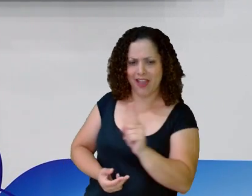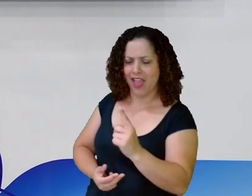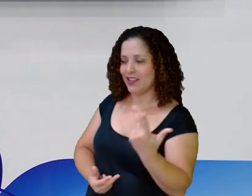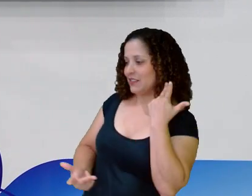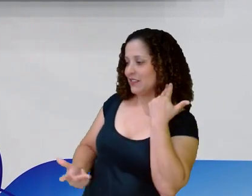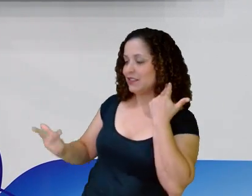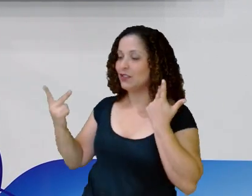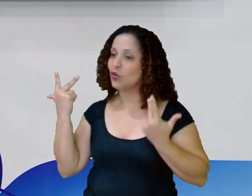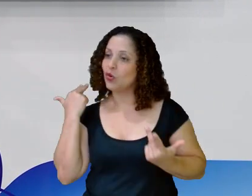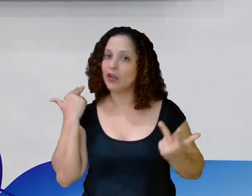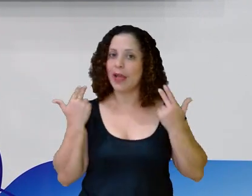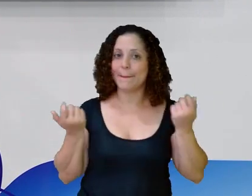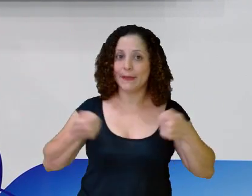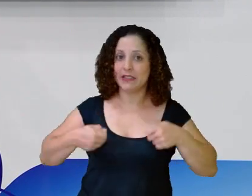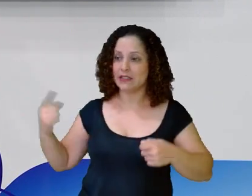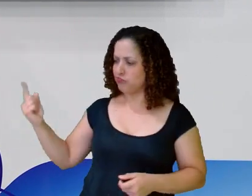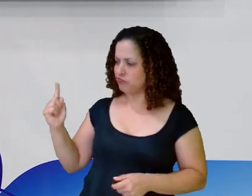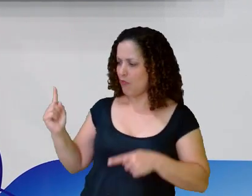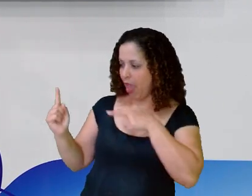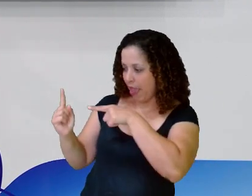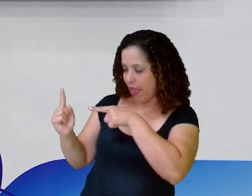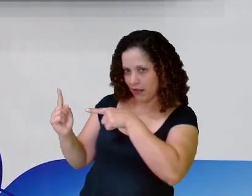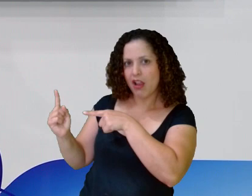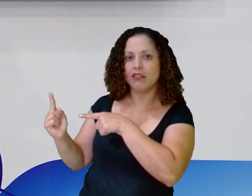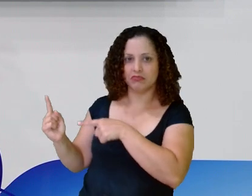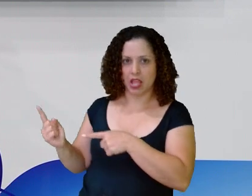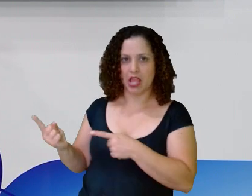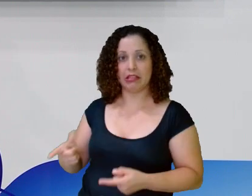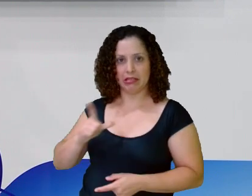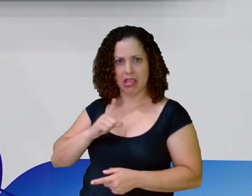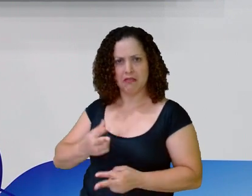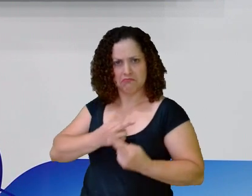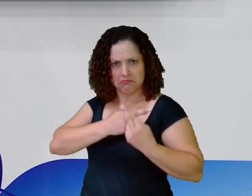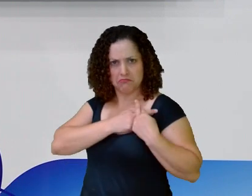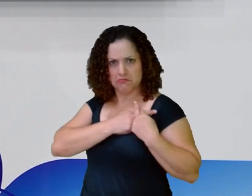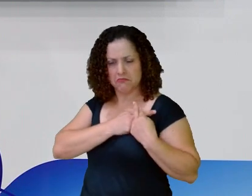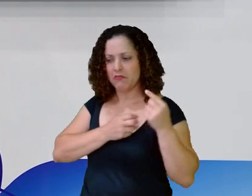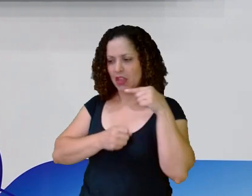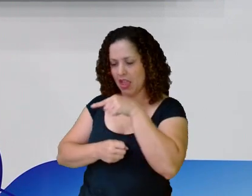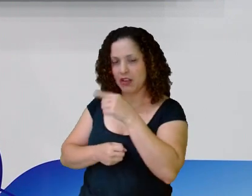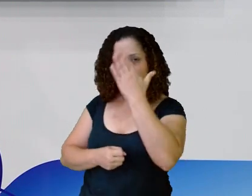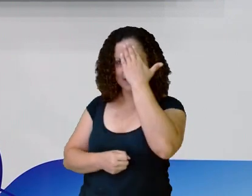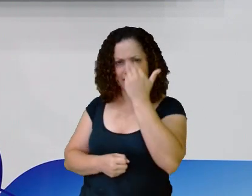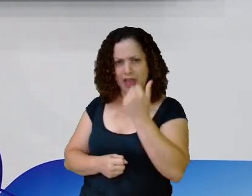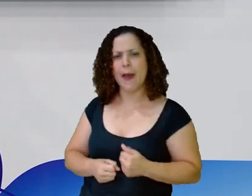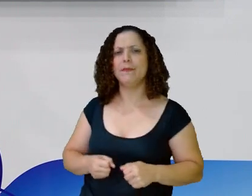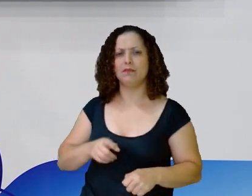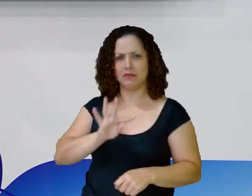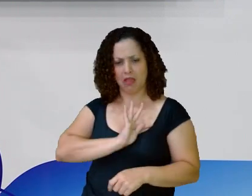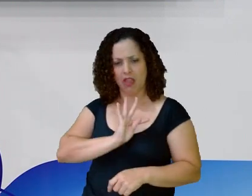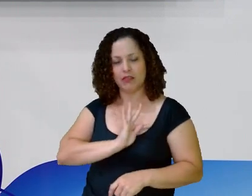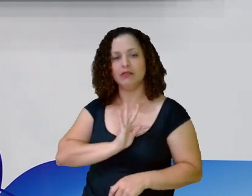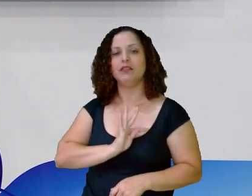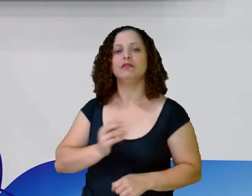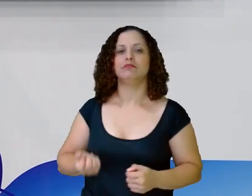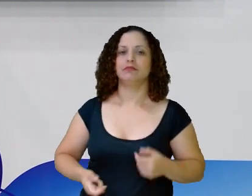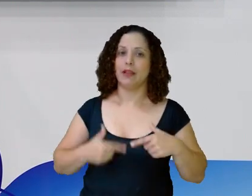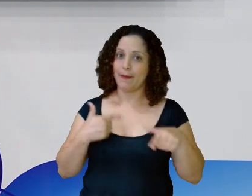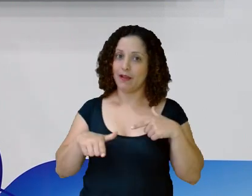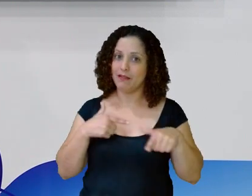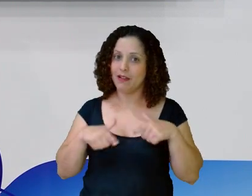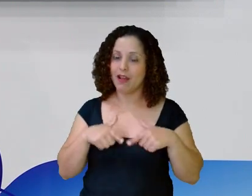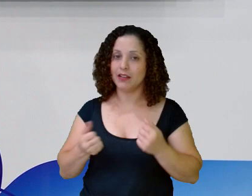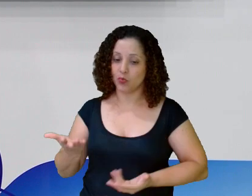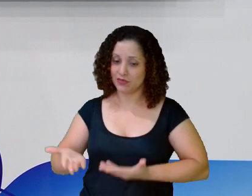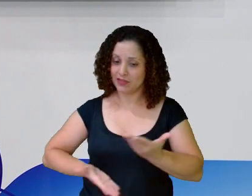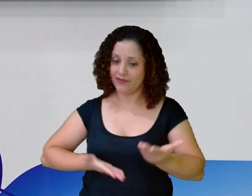os cabelos, precisa uma pessoa especializada ali para cortar o cabelo dela. Vai pintar as unhas, então precisa ter alguém também para fazer isso.